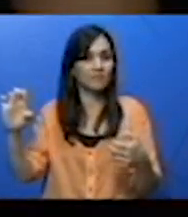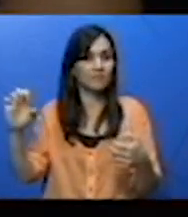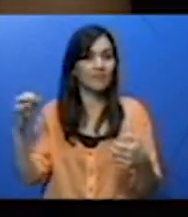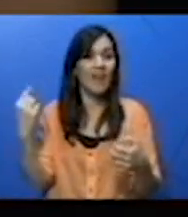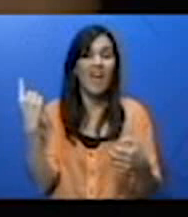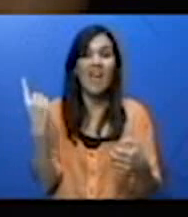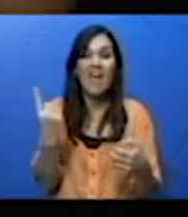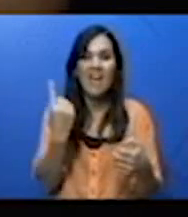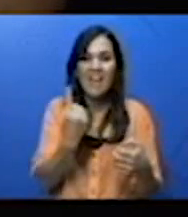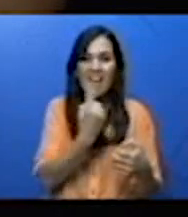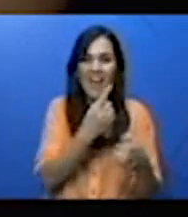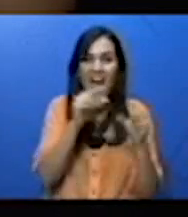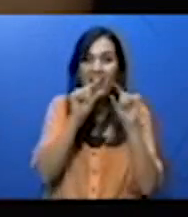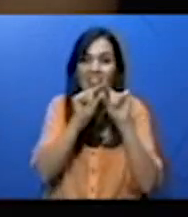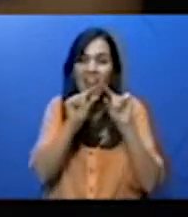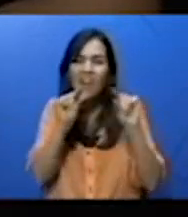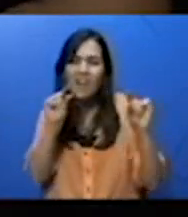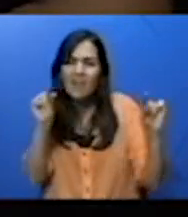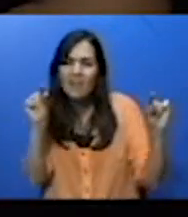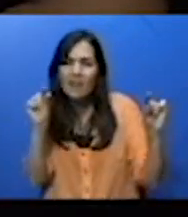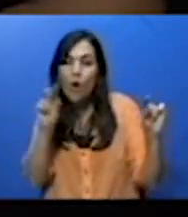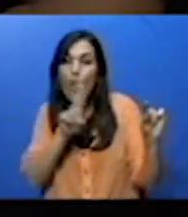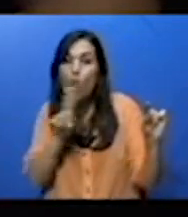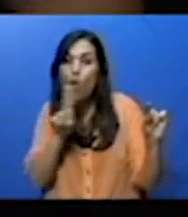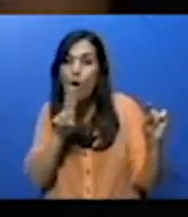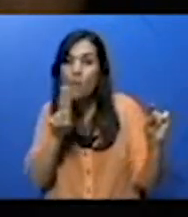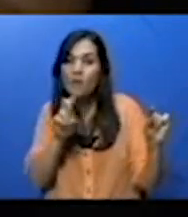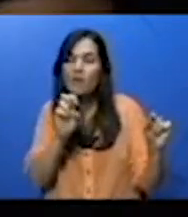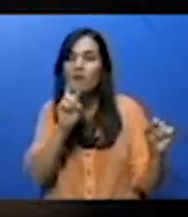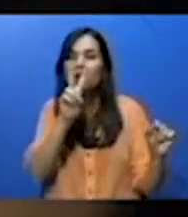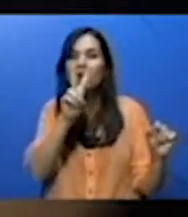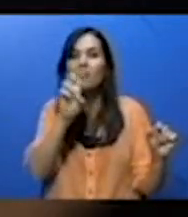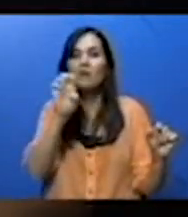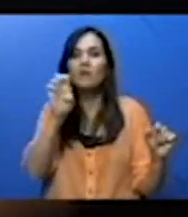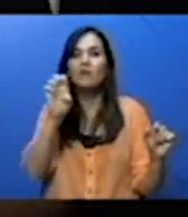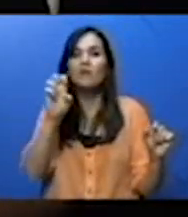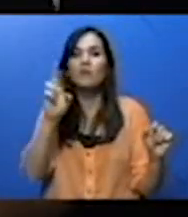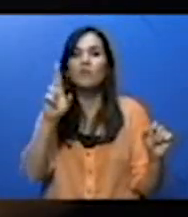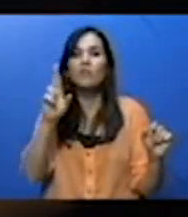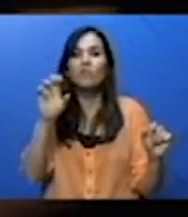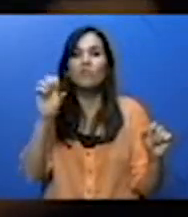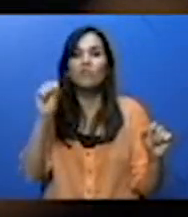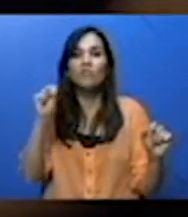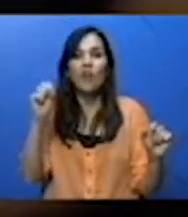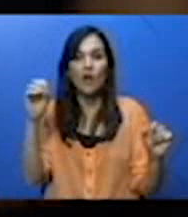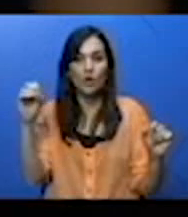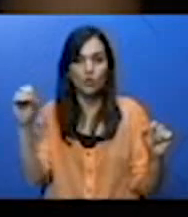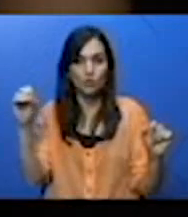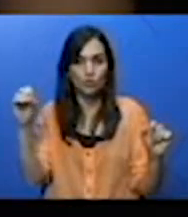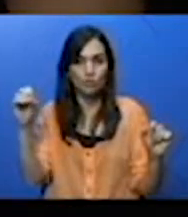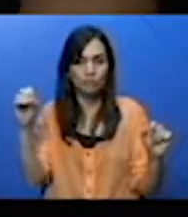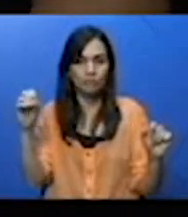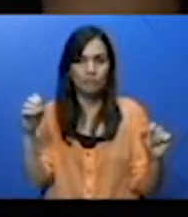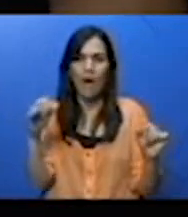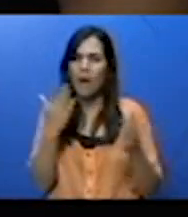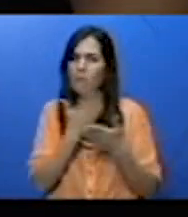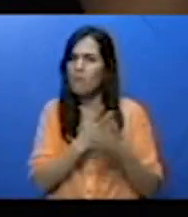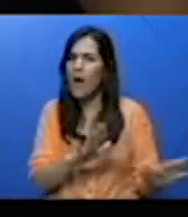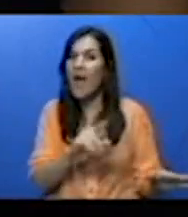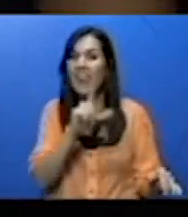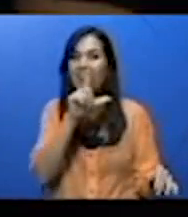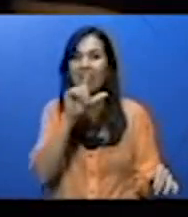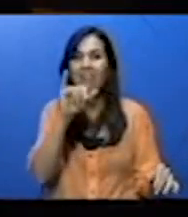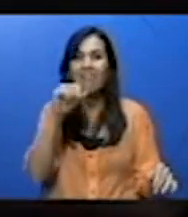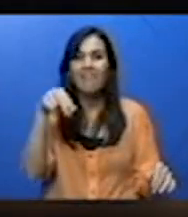Cada linha do poema é chamada de verso. Não vamos mais falar linha, não. Vamos falar verso,